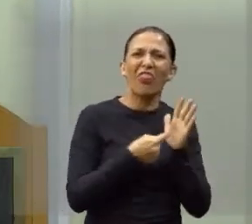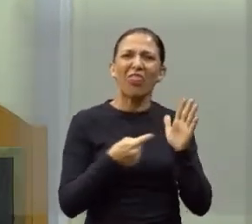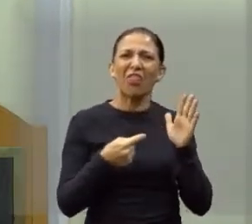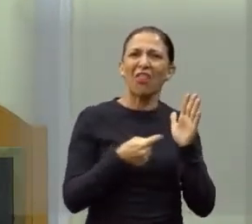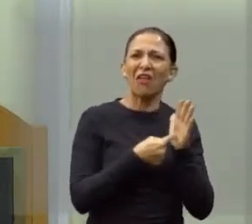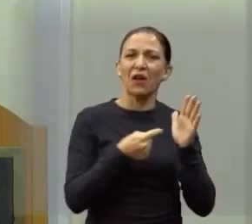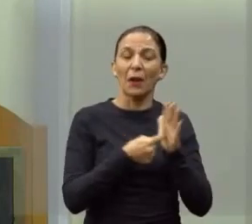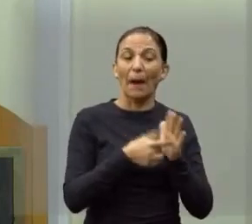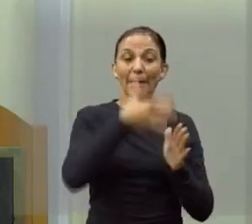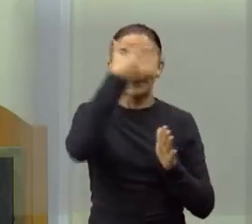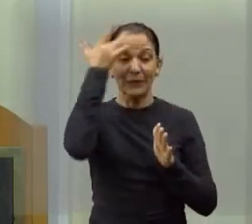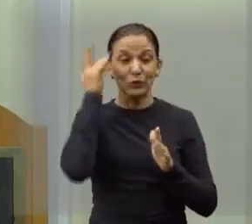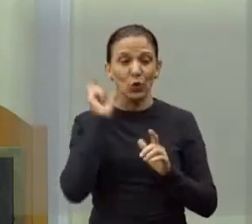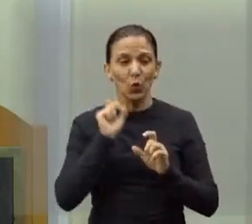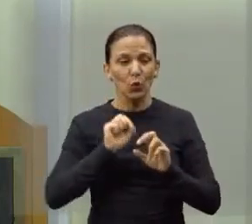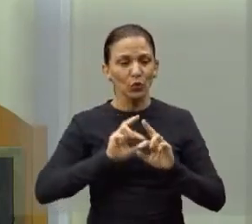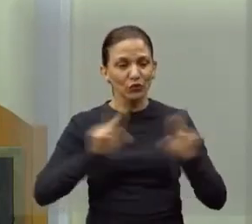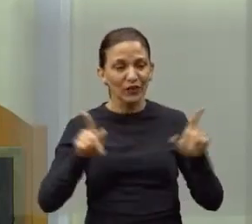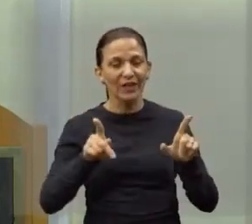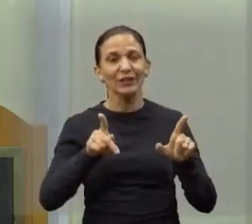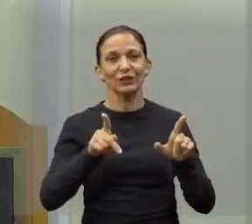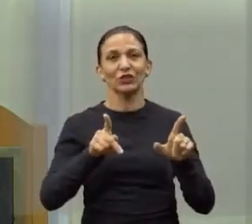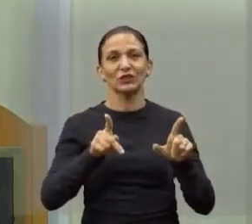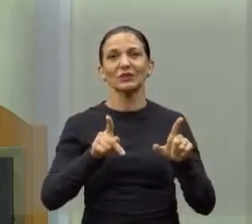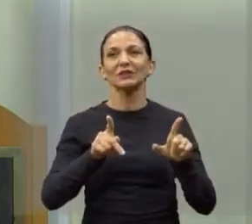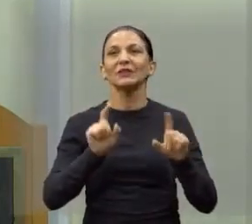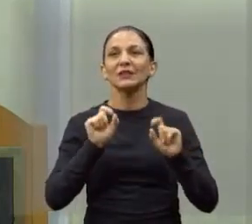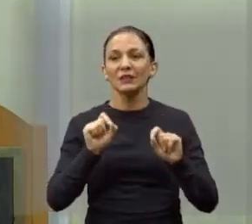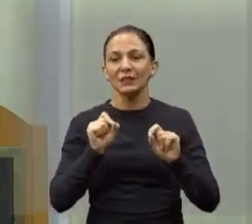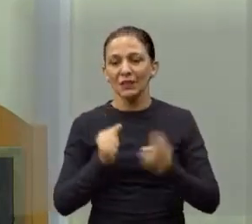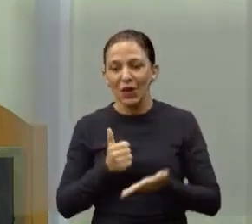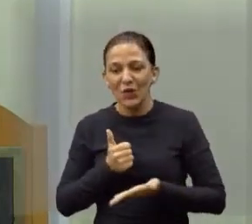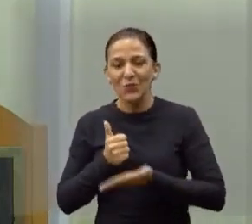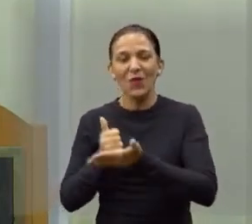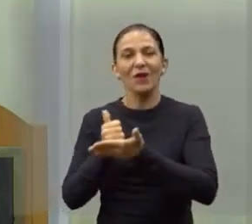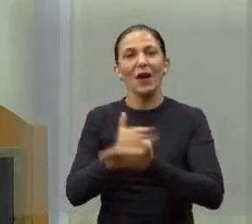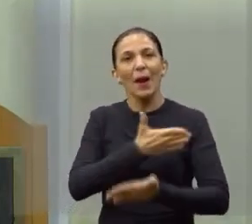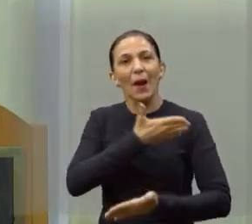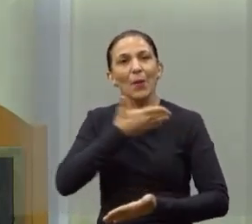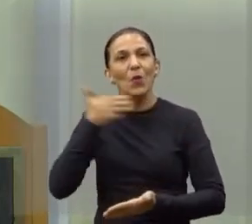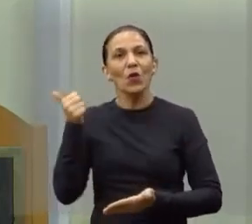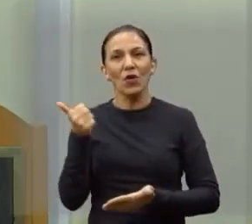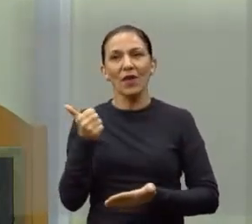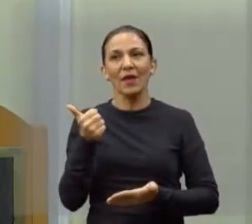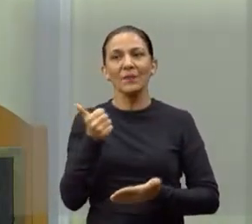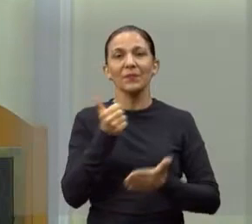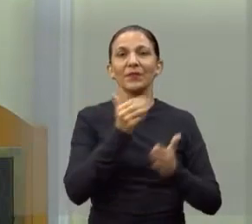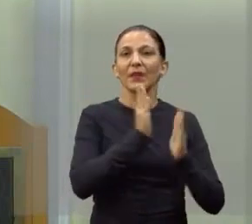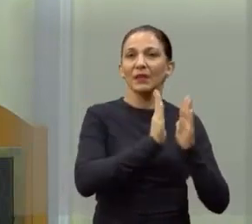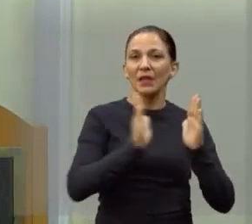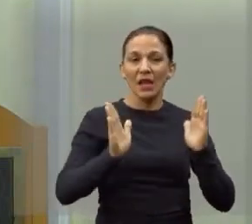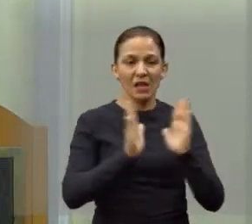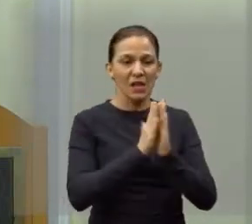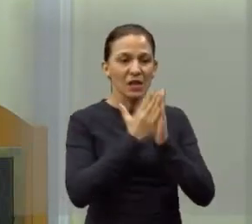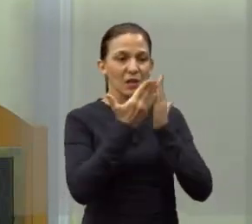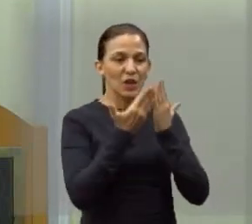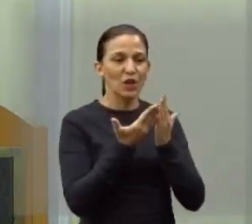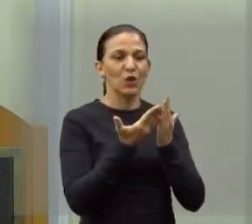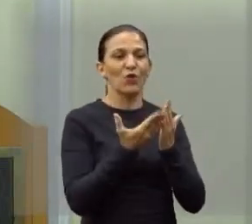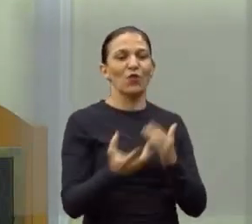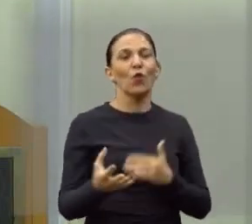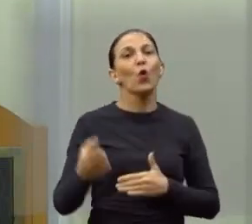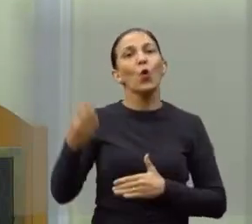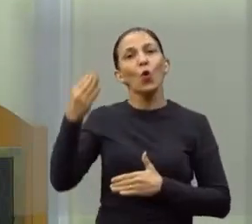estão dispostas a contribuir para a melhoria do acervo, para contribuir